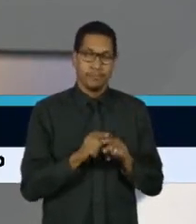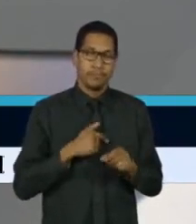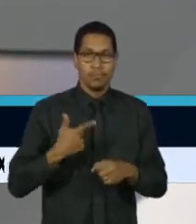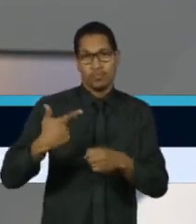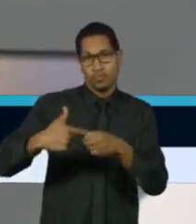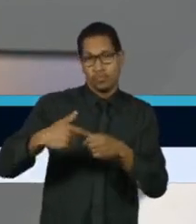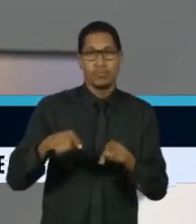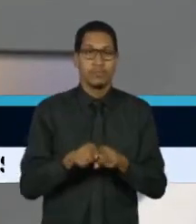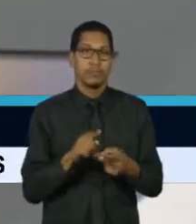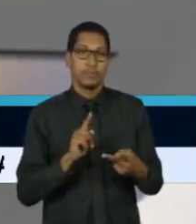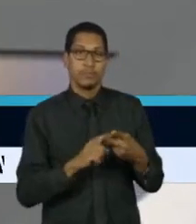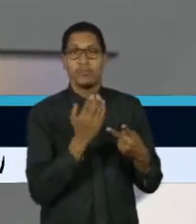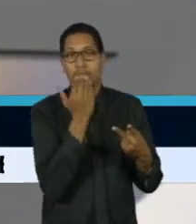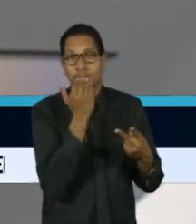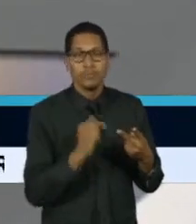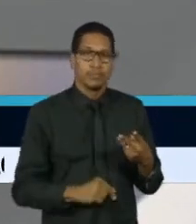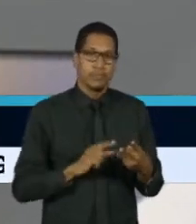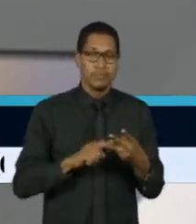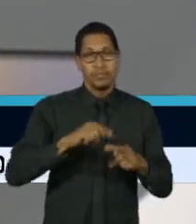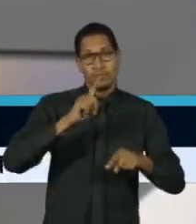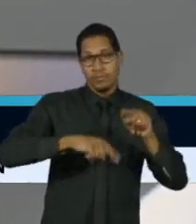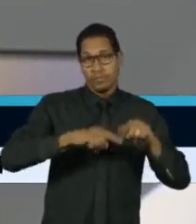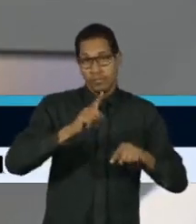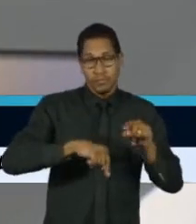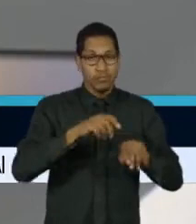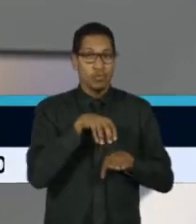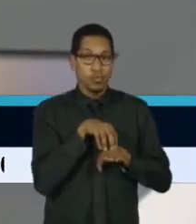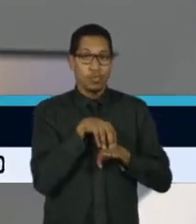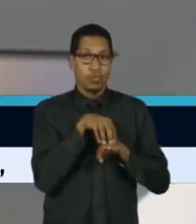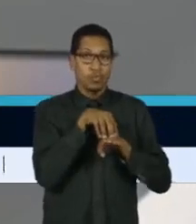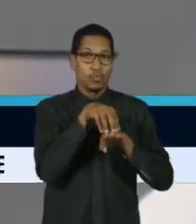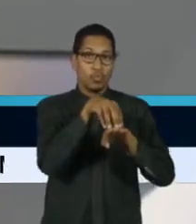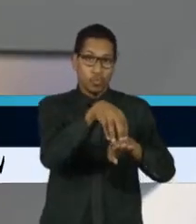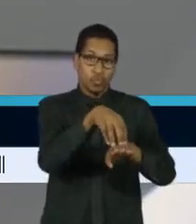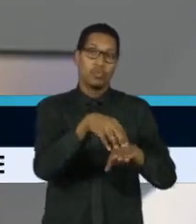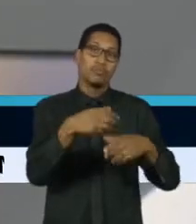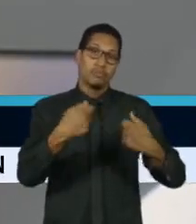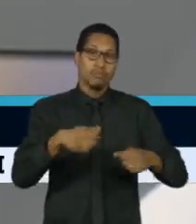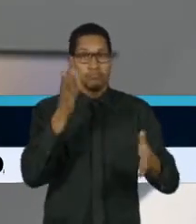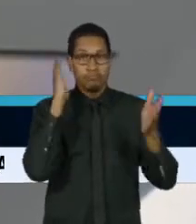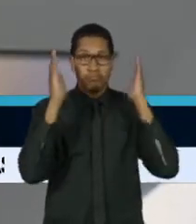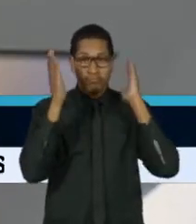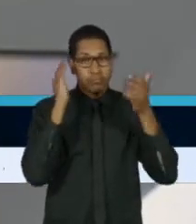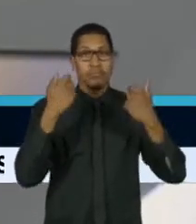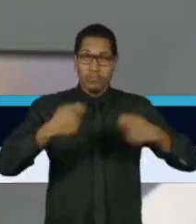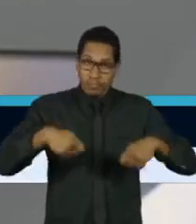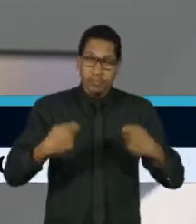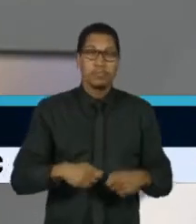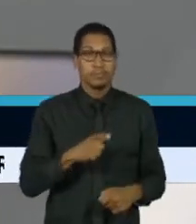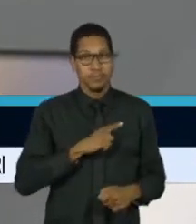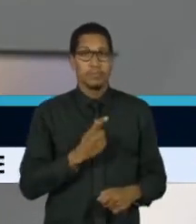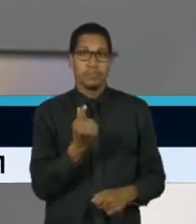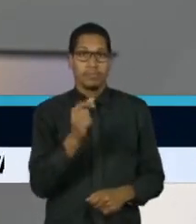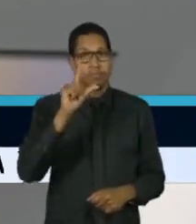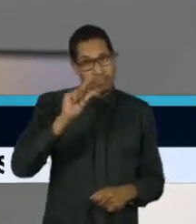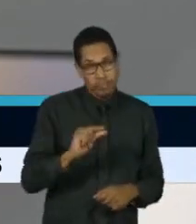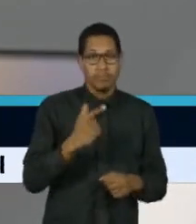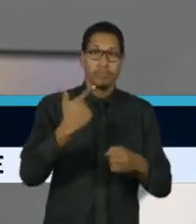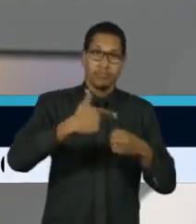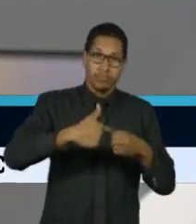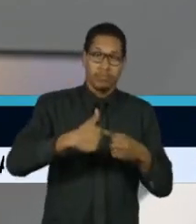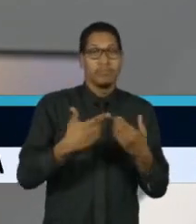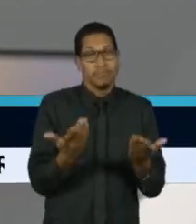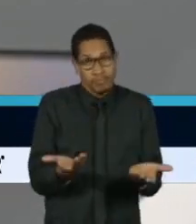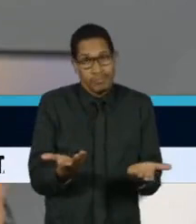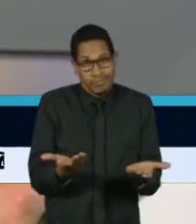dos alimentos, o preço dos produtos que são transportados pela malha rodoviária ou ferroviária dependem da redução do preço dos combustíveis para